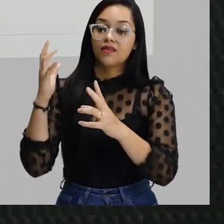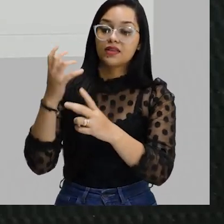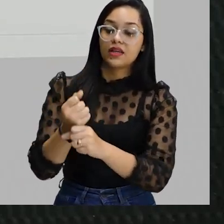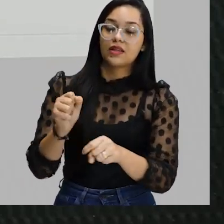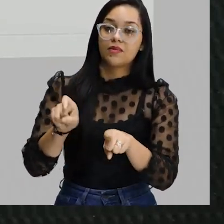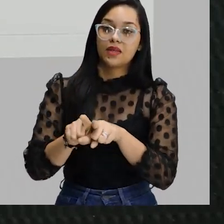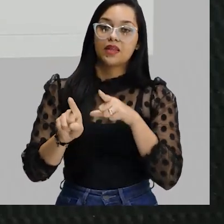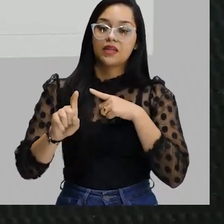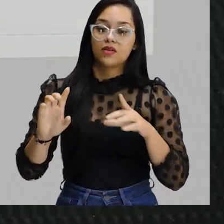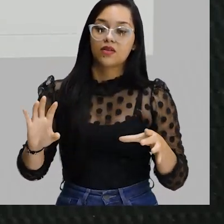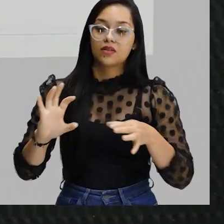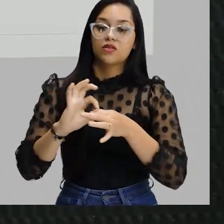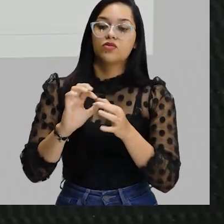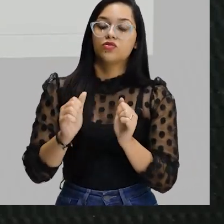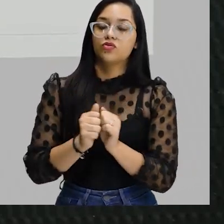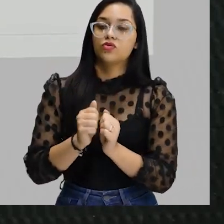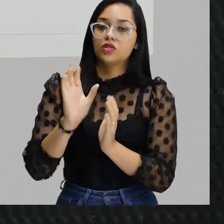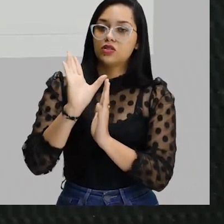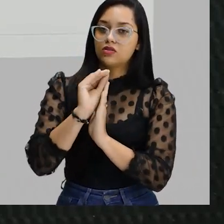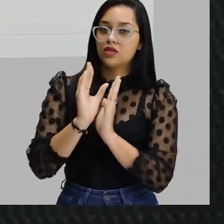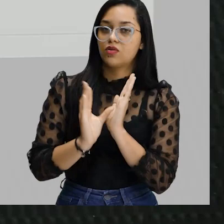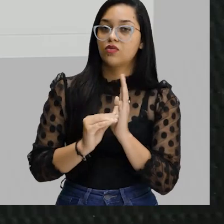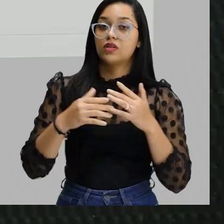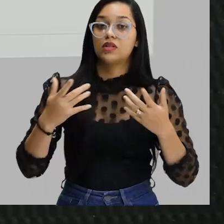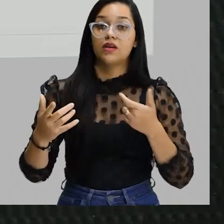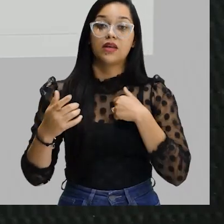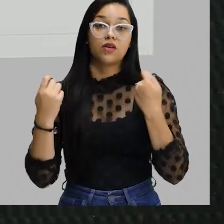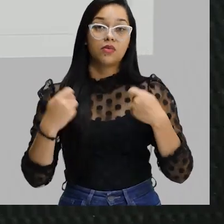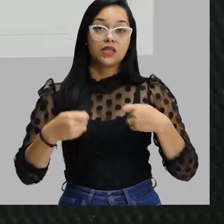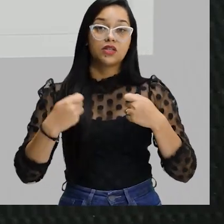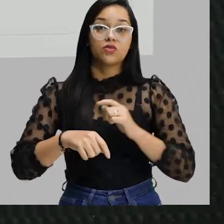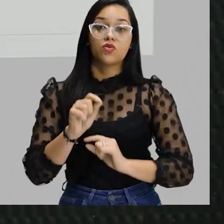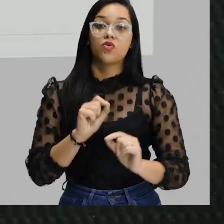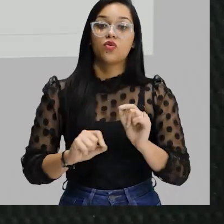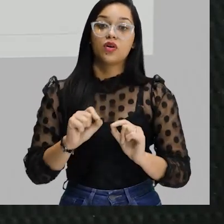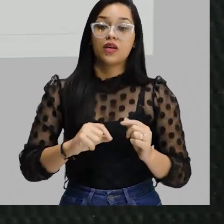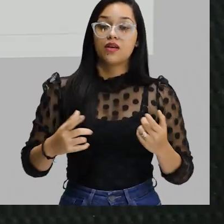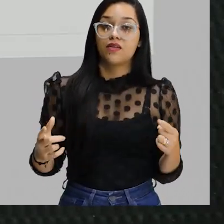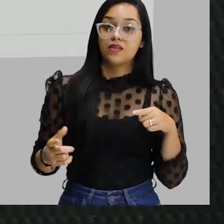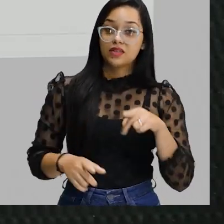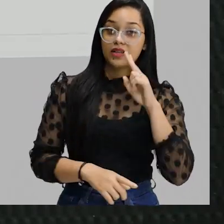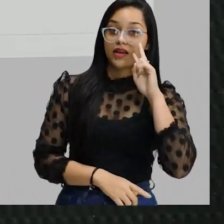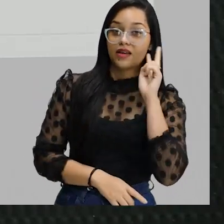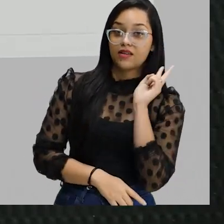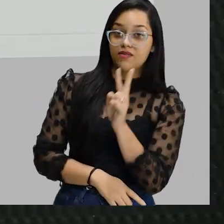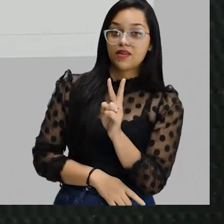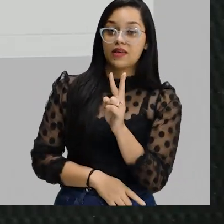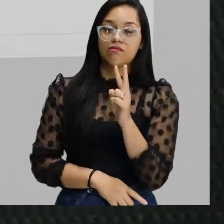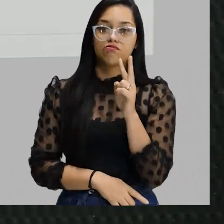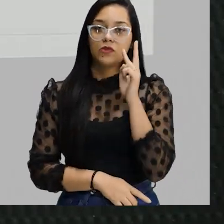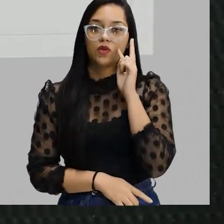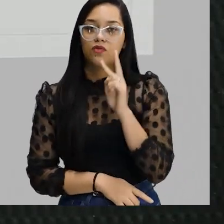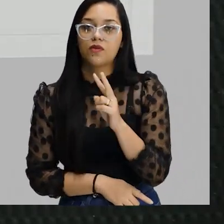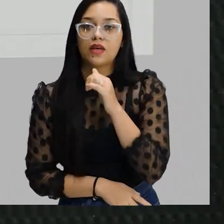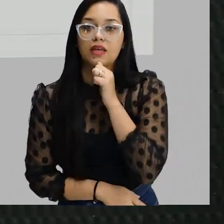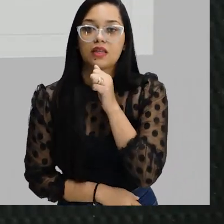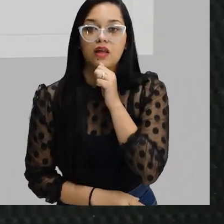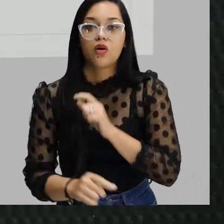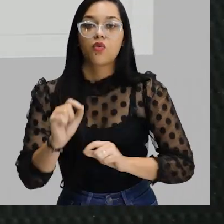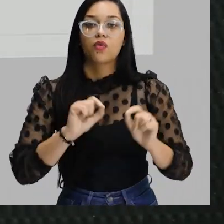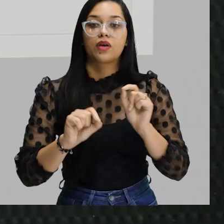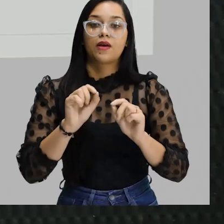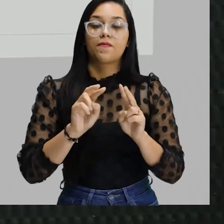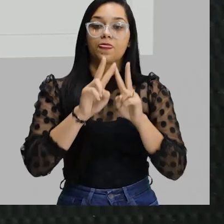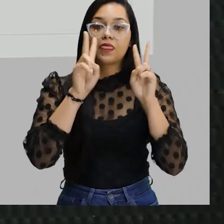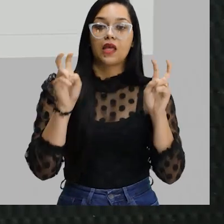fazer a conexão desses conteúdos, certo? Então eu preciso que você, assista, caso não tenha visto, a aula